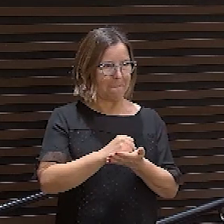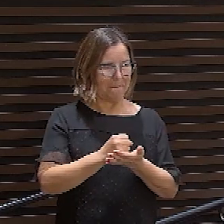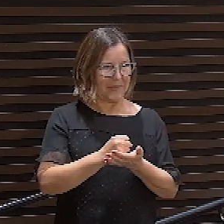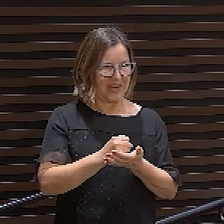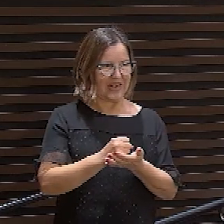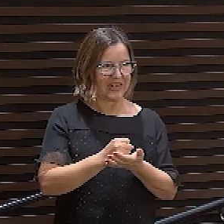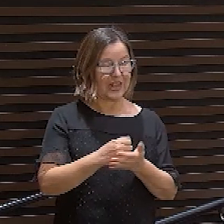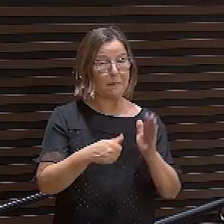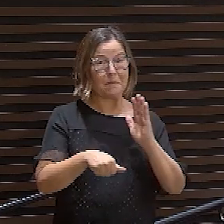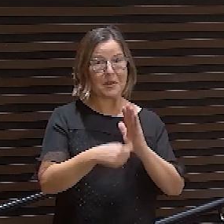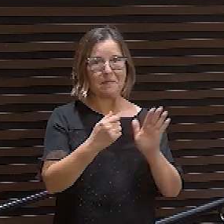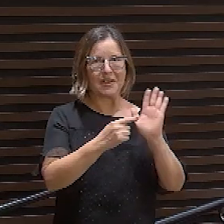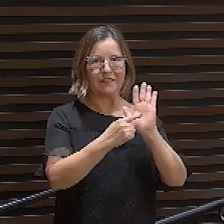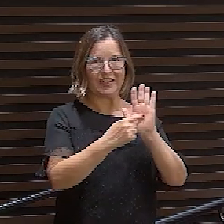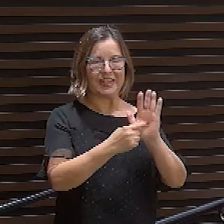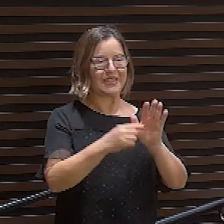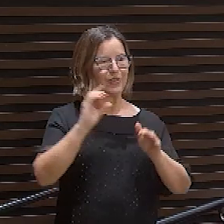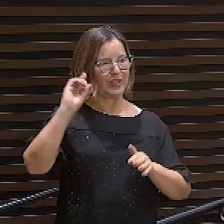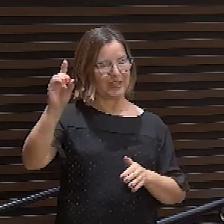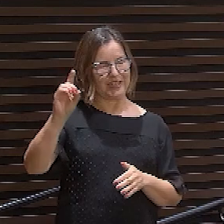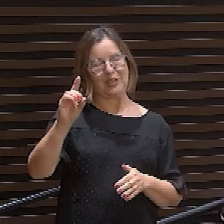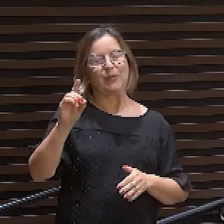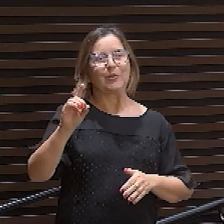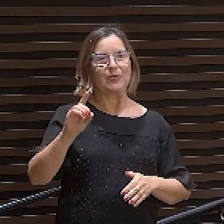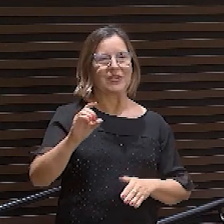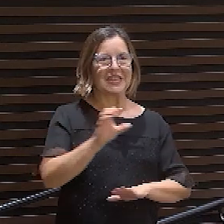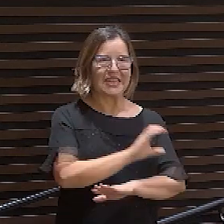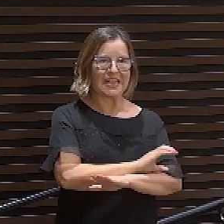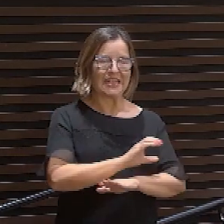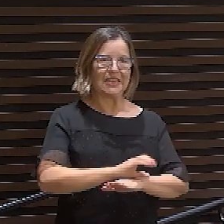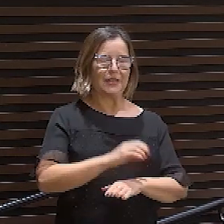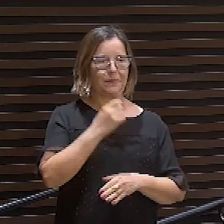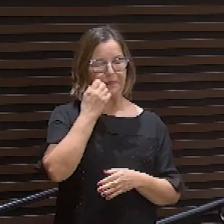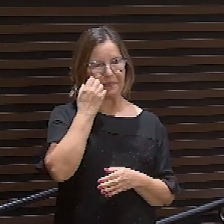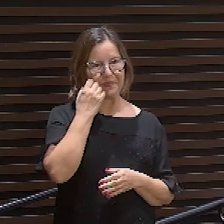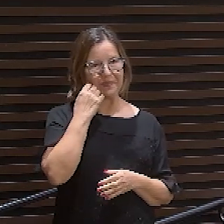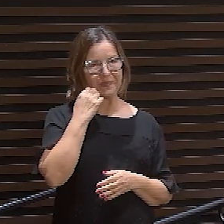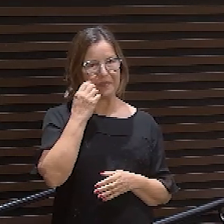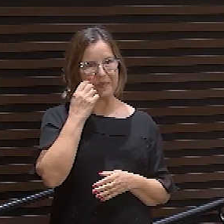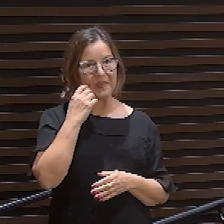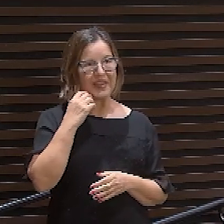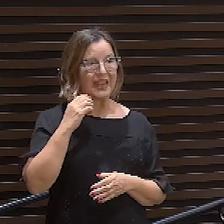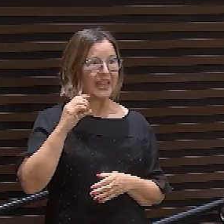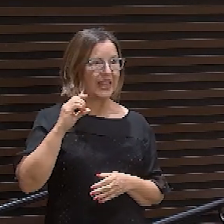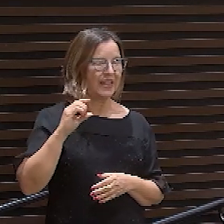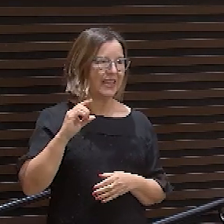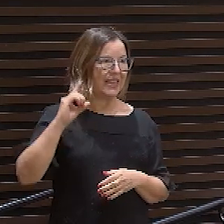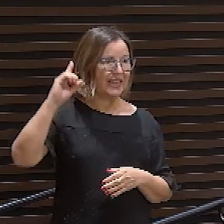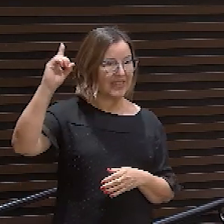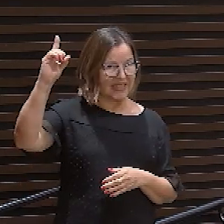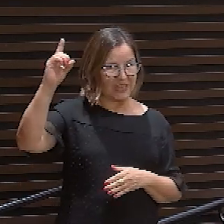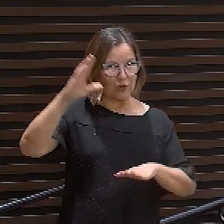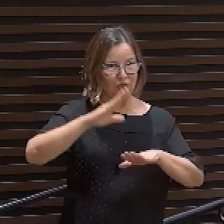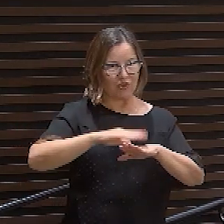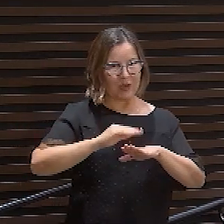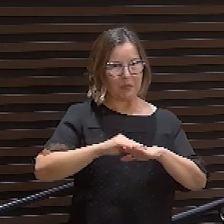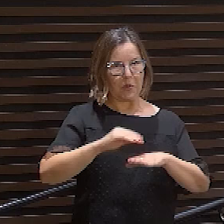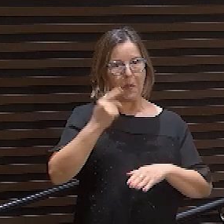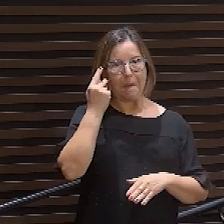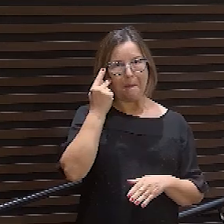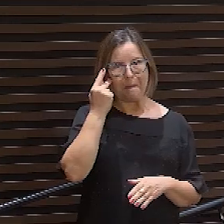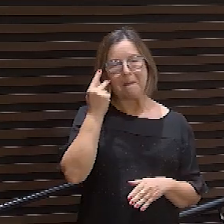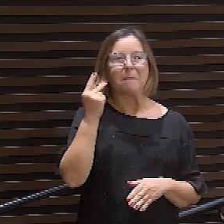Canaã. Lá na Caldeia, Deus chamou, mas não se manifestou. Mas aqui